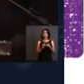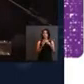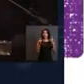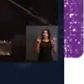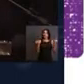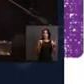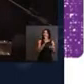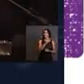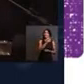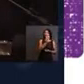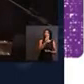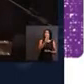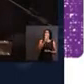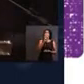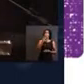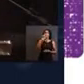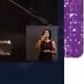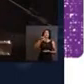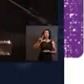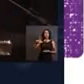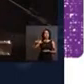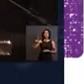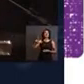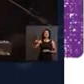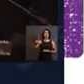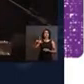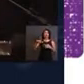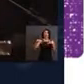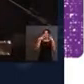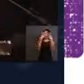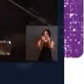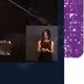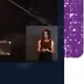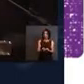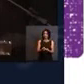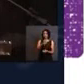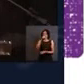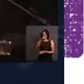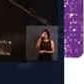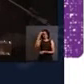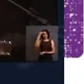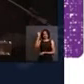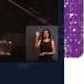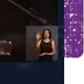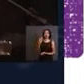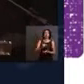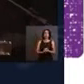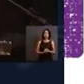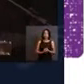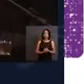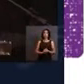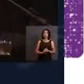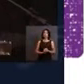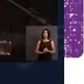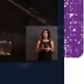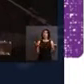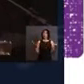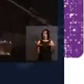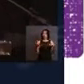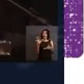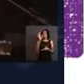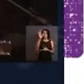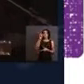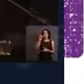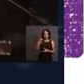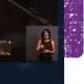uma decisão, que é o que Feira está fazendo nesse momento, e como bem disse o prefeito na sua fala, não